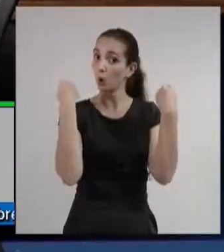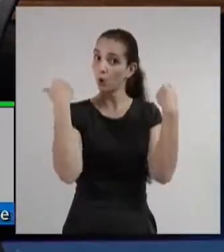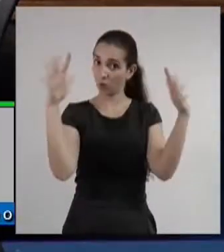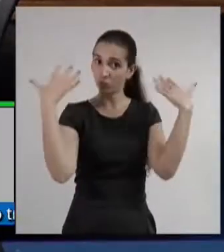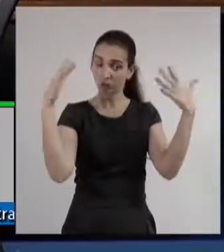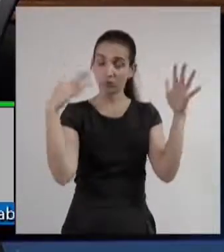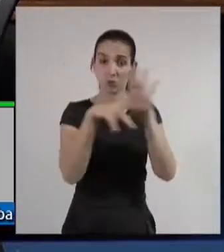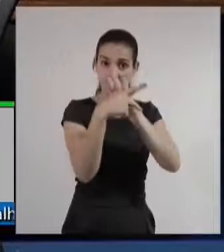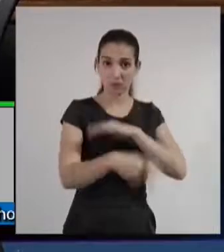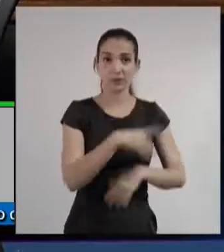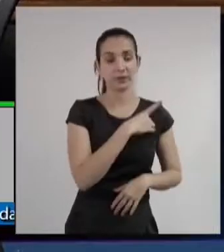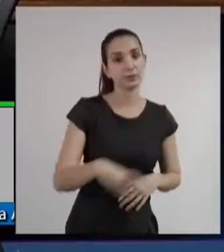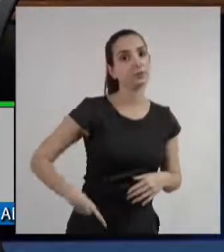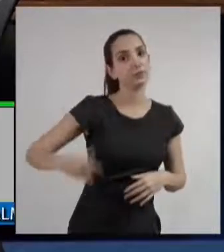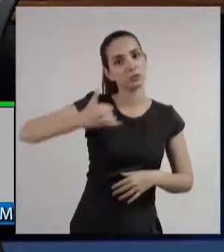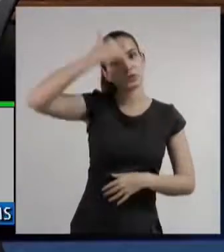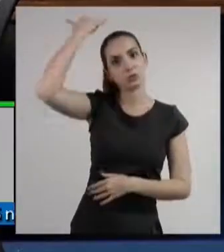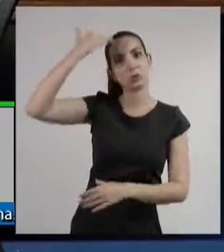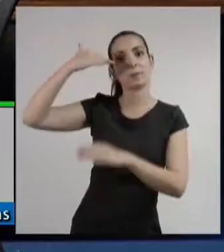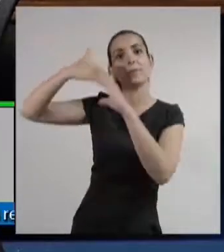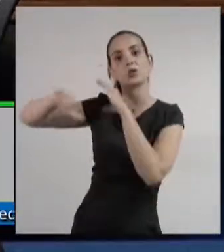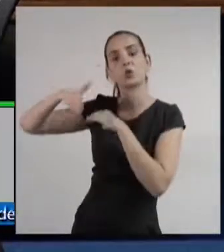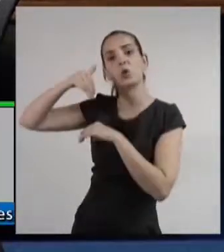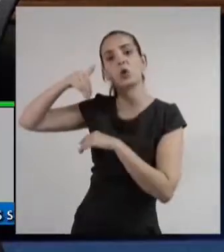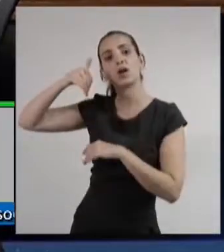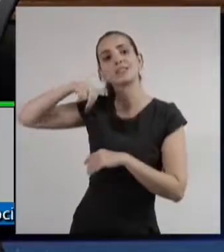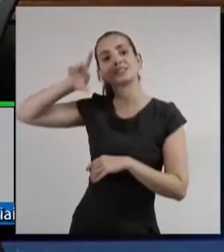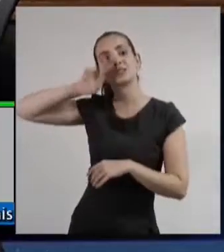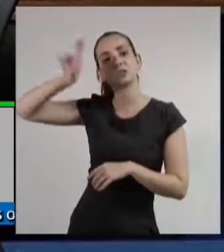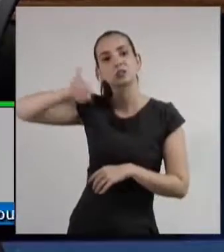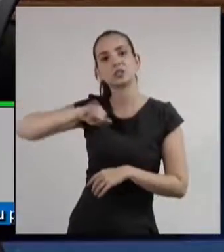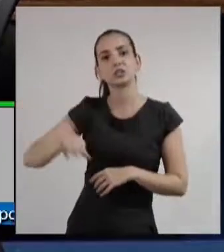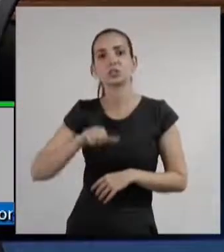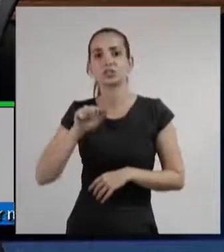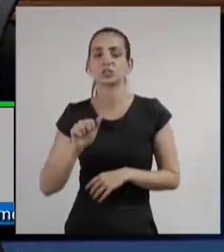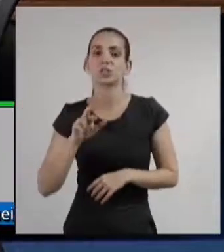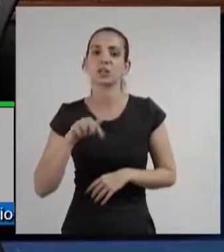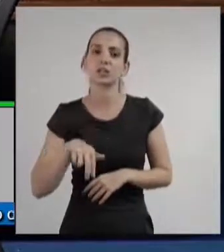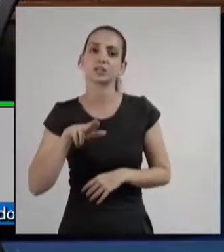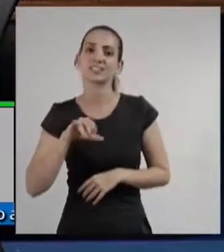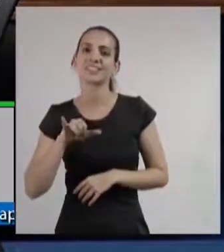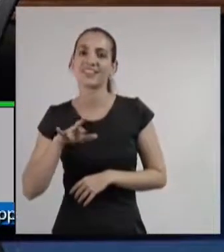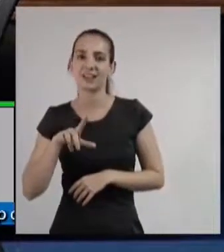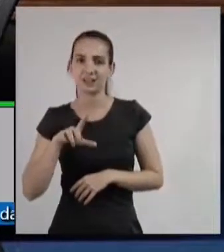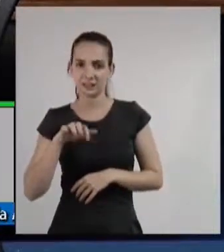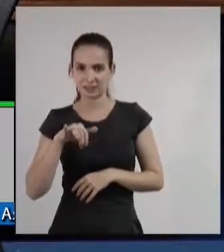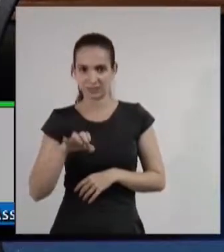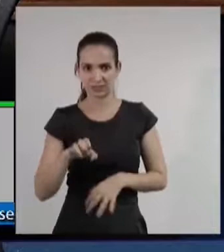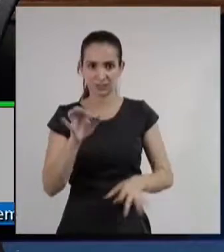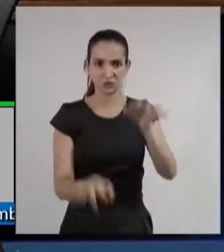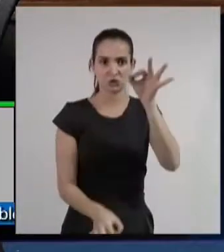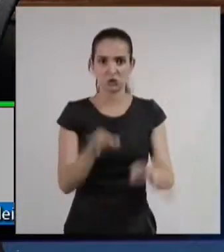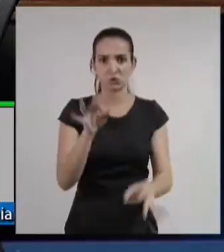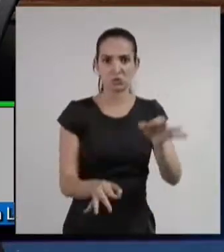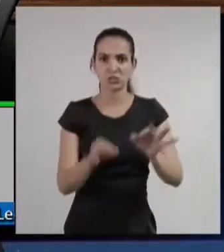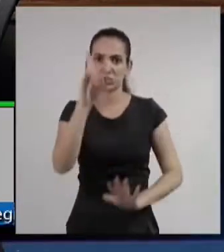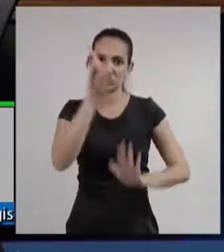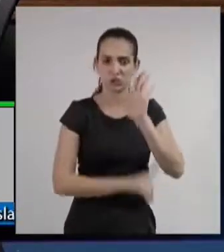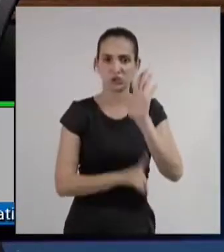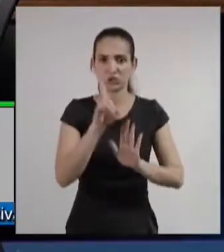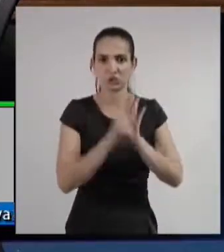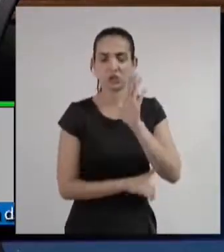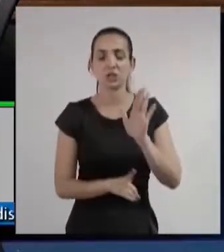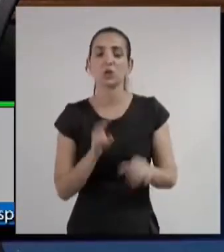autoria do deputado Júnior Mock, endereçado à doutora Jaqueline Machado, juíza de direito e coordenadora da mulher em situação de